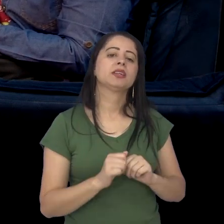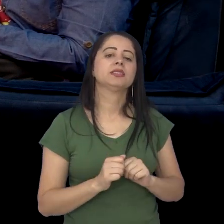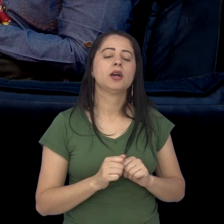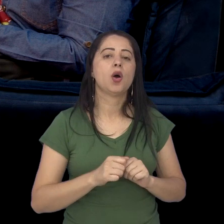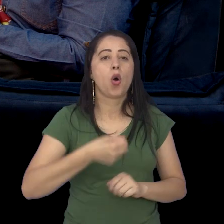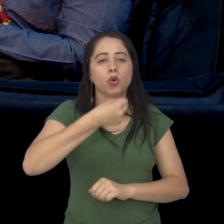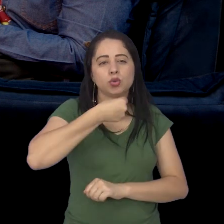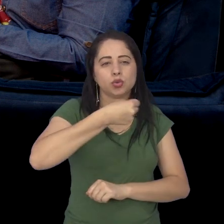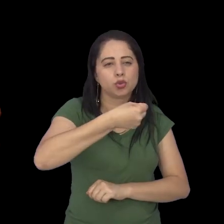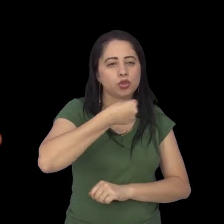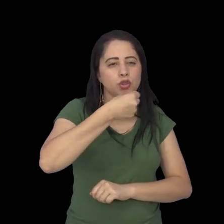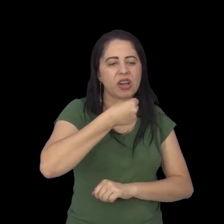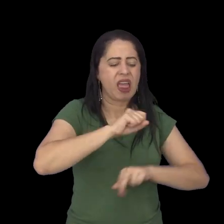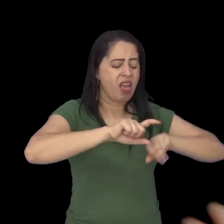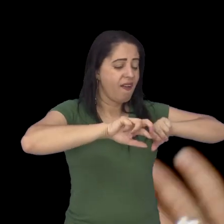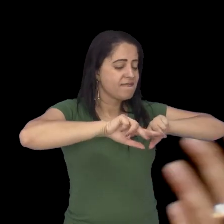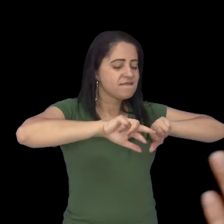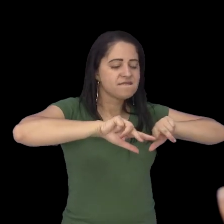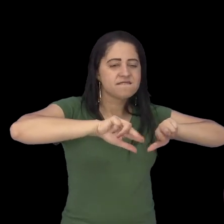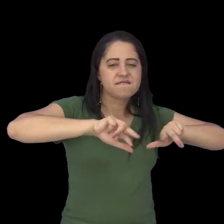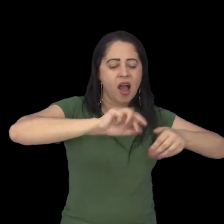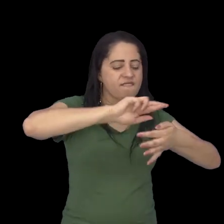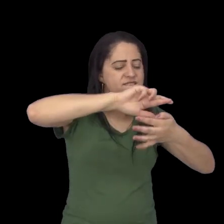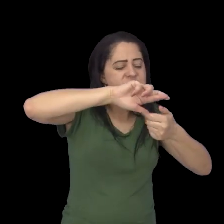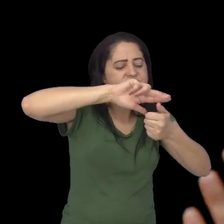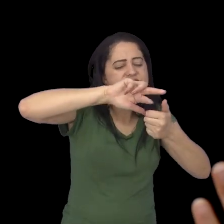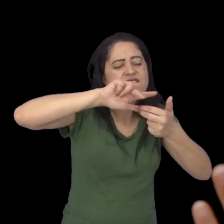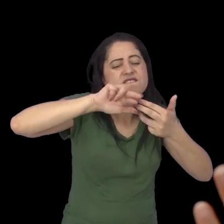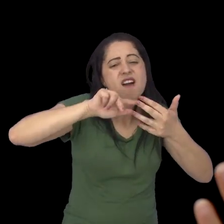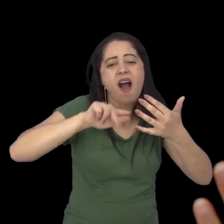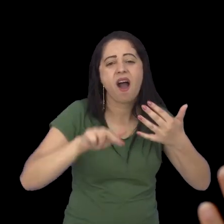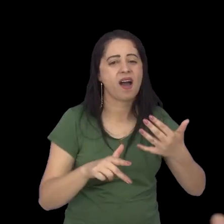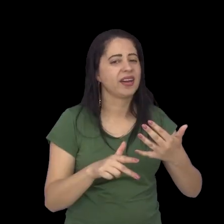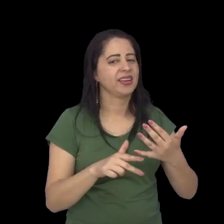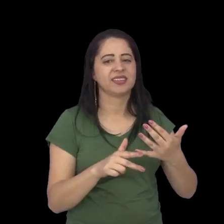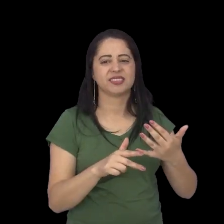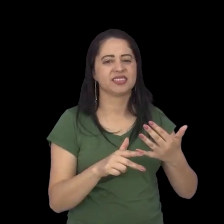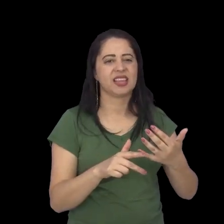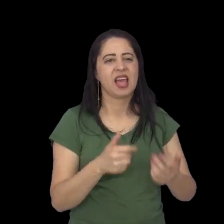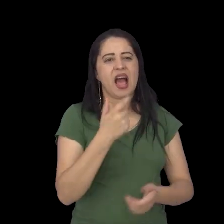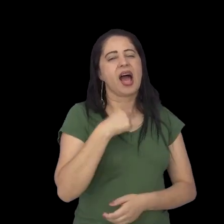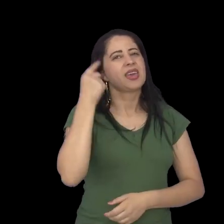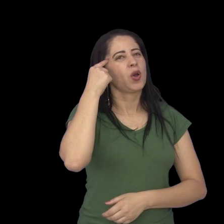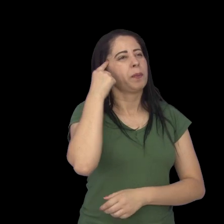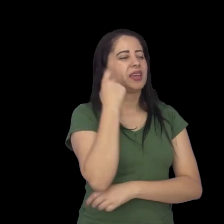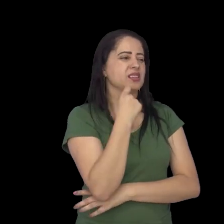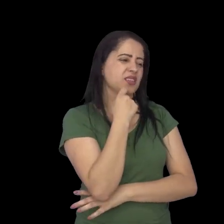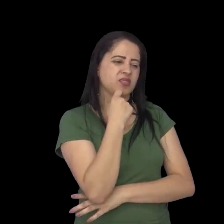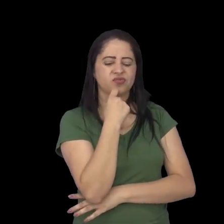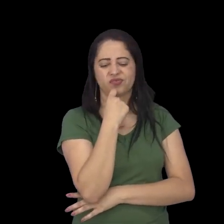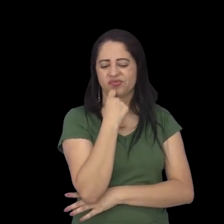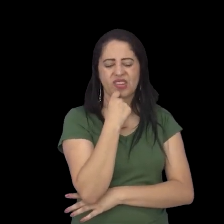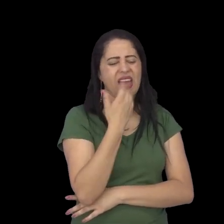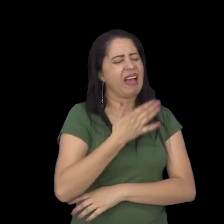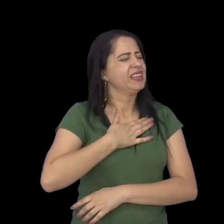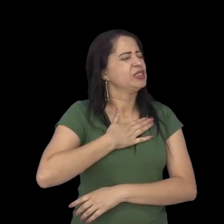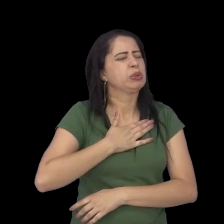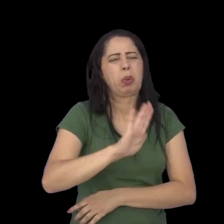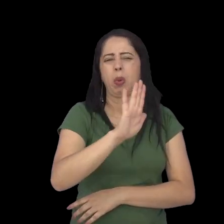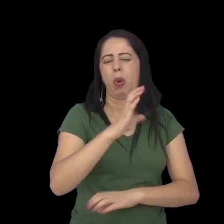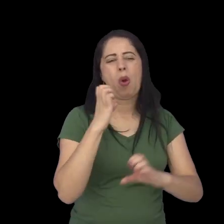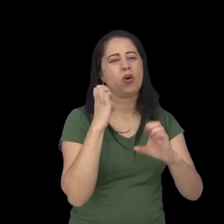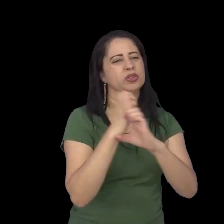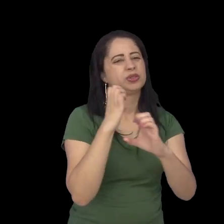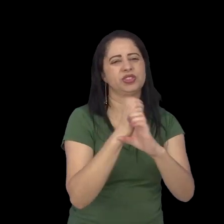parecia assim, ter mais coisas para conhecer Fluiu, né? do que na engenharia. Eu não conseguia me ver como uma engenheira, ainda